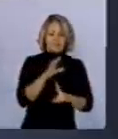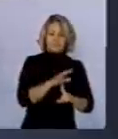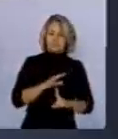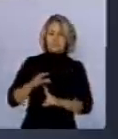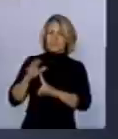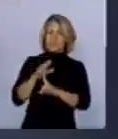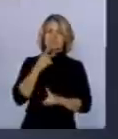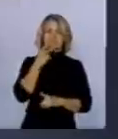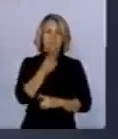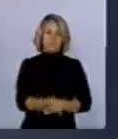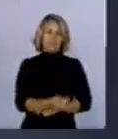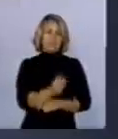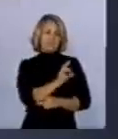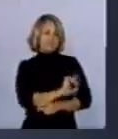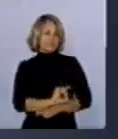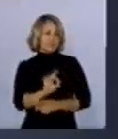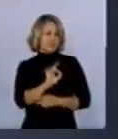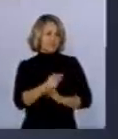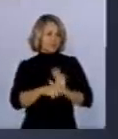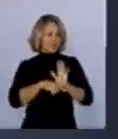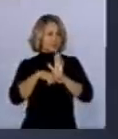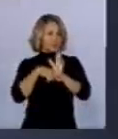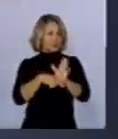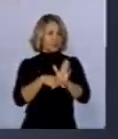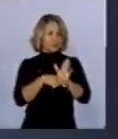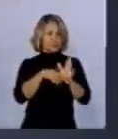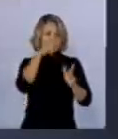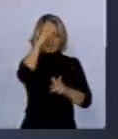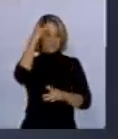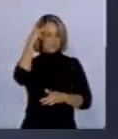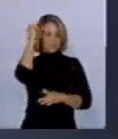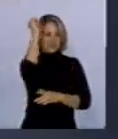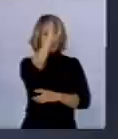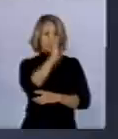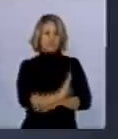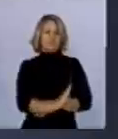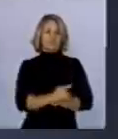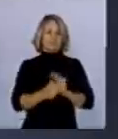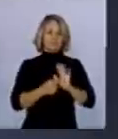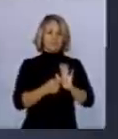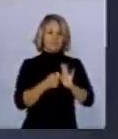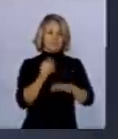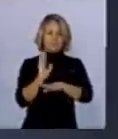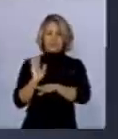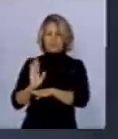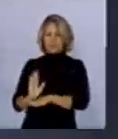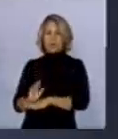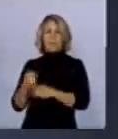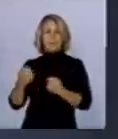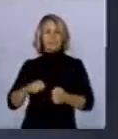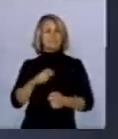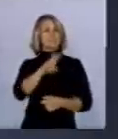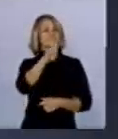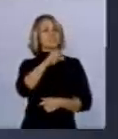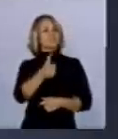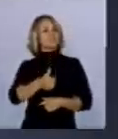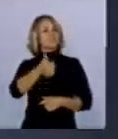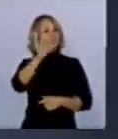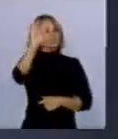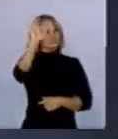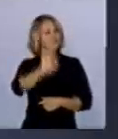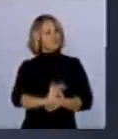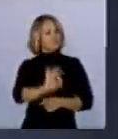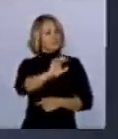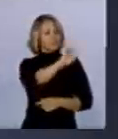ao se dizer que independentemente da contribuição que um produtor Nacional trará a determinada obra este terá direito a 51% dos direitos